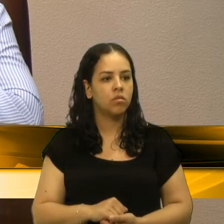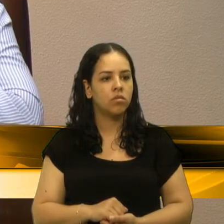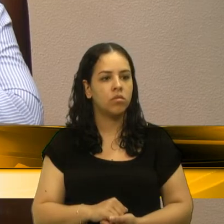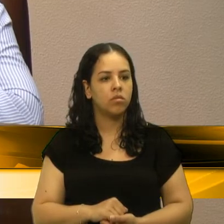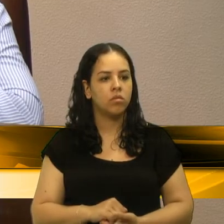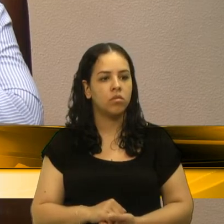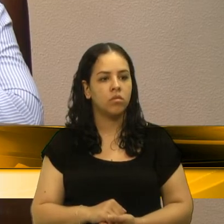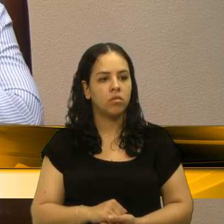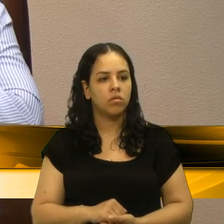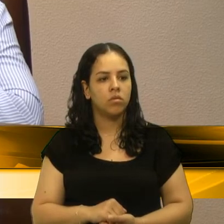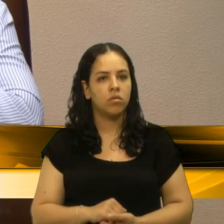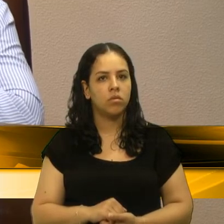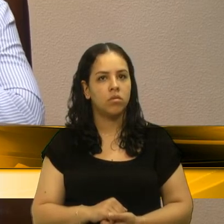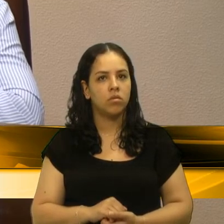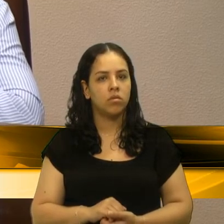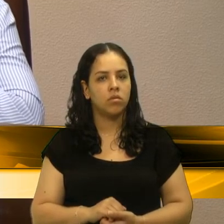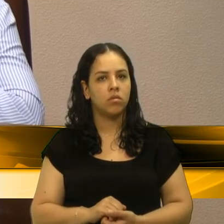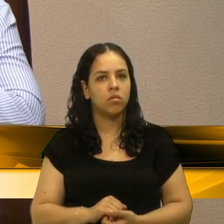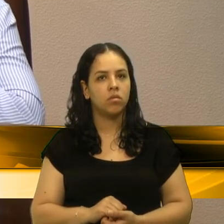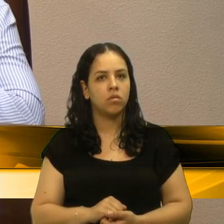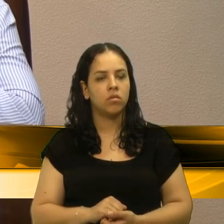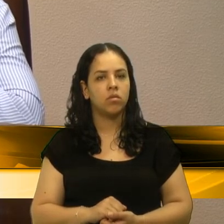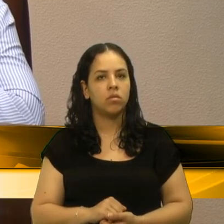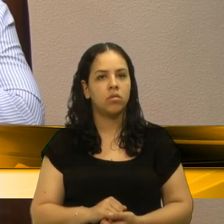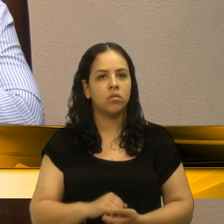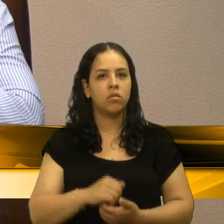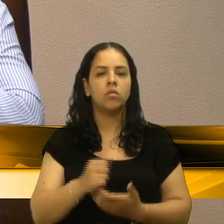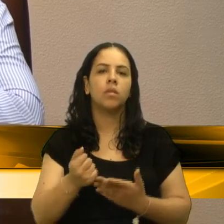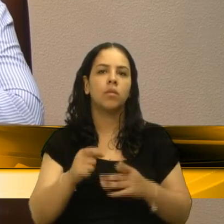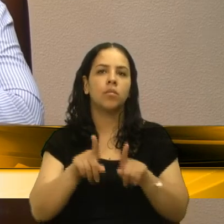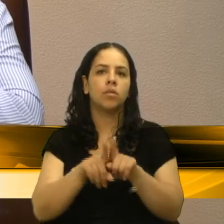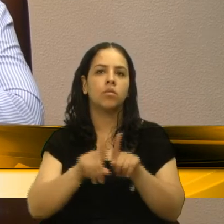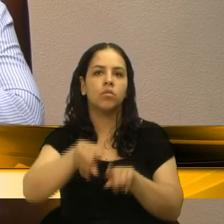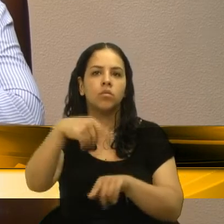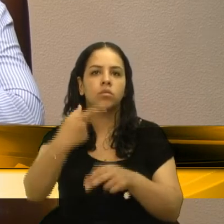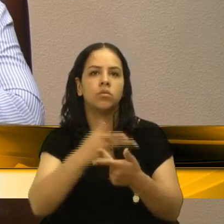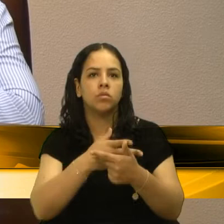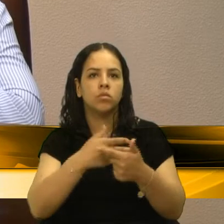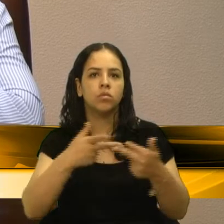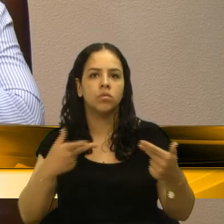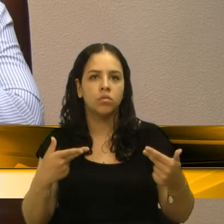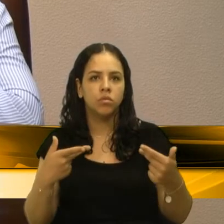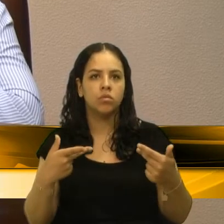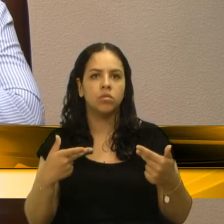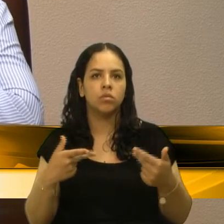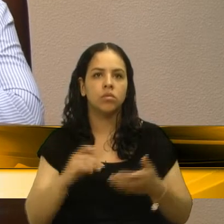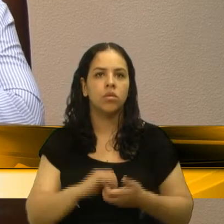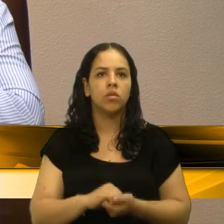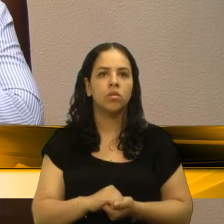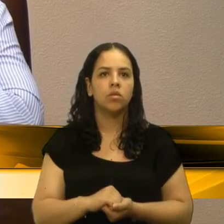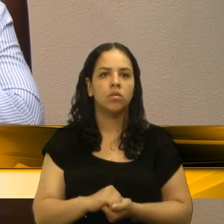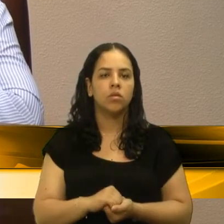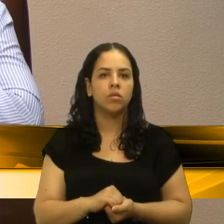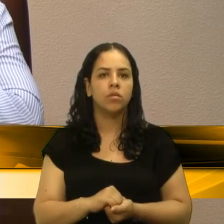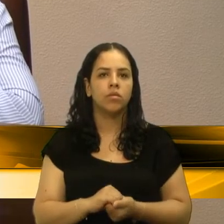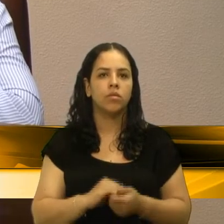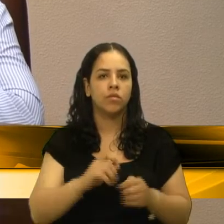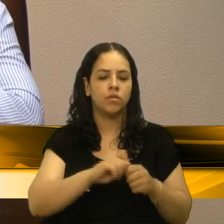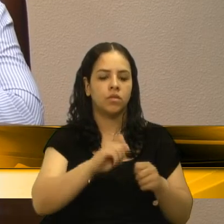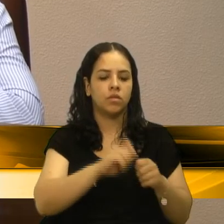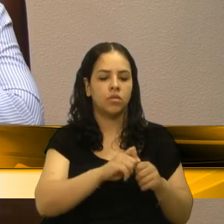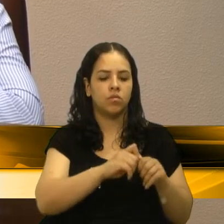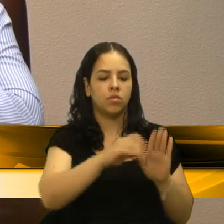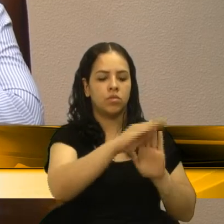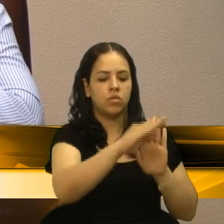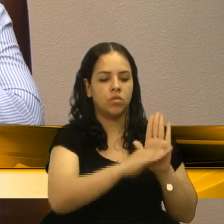Segurança da Câmara de Vereadores, a UAB e outras entidades, que foram realizadas diversos encontros. Foi feita uma agenda de cumprimento de